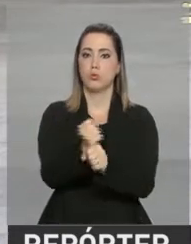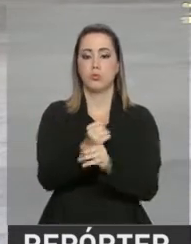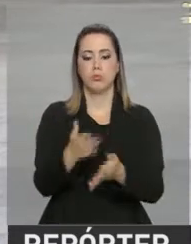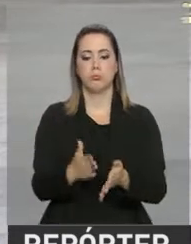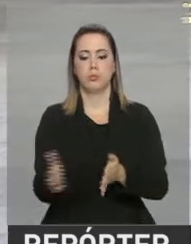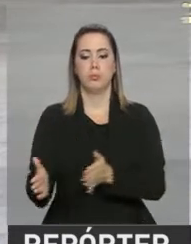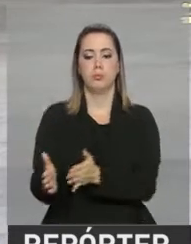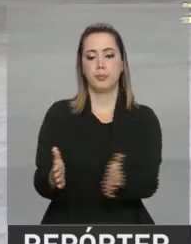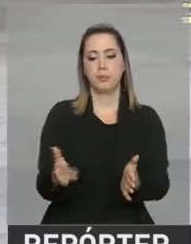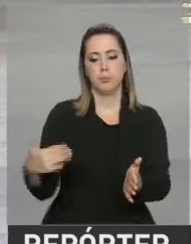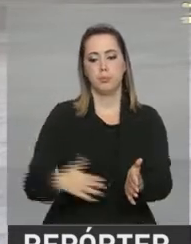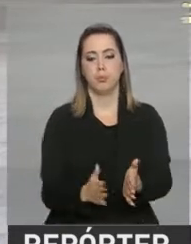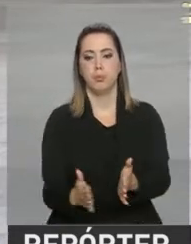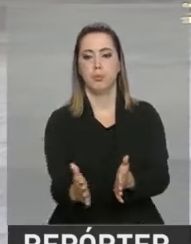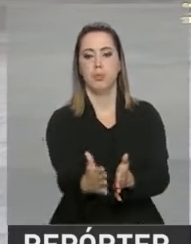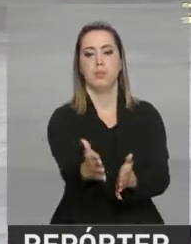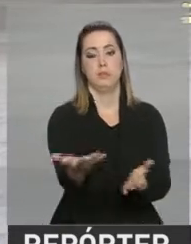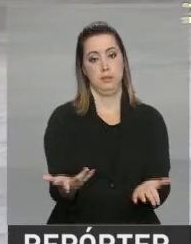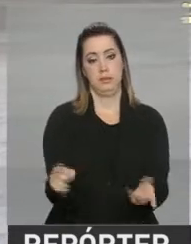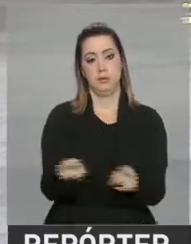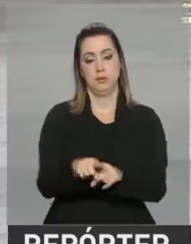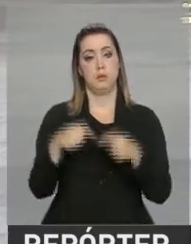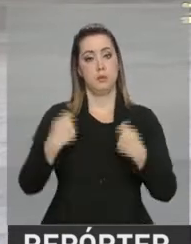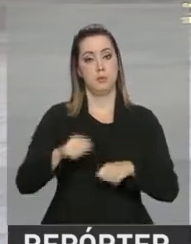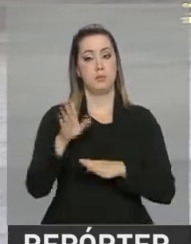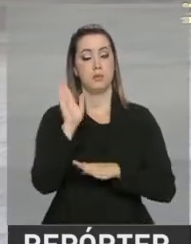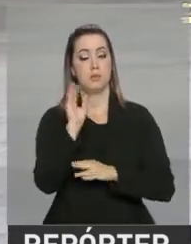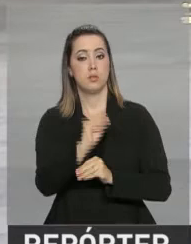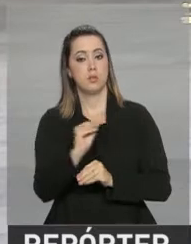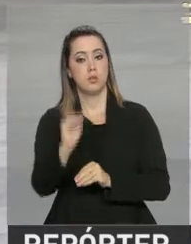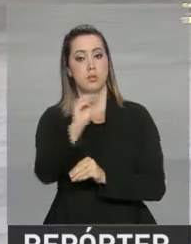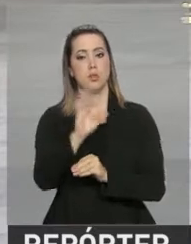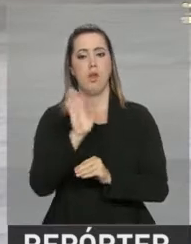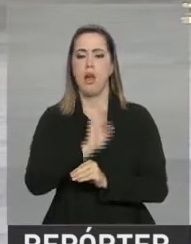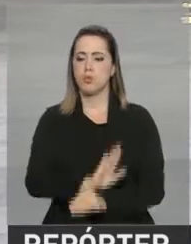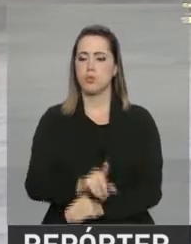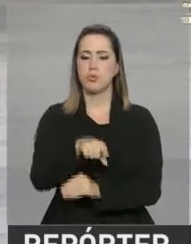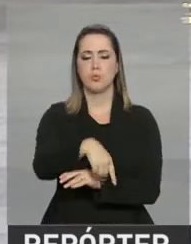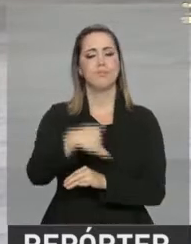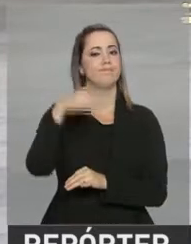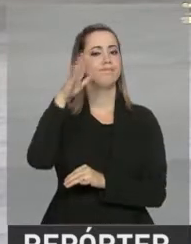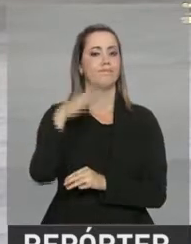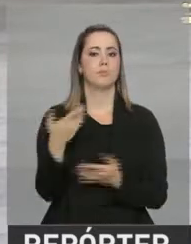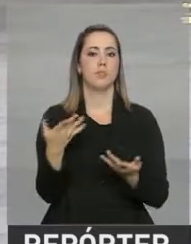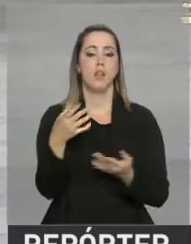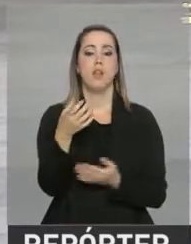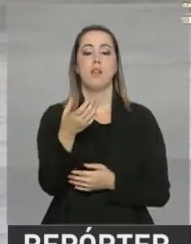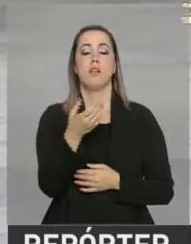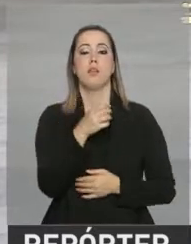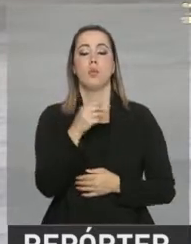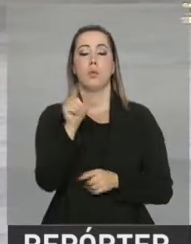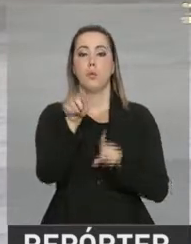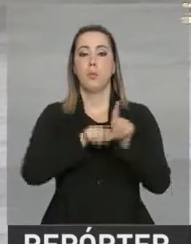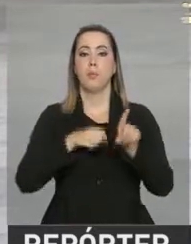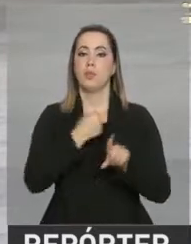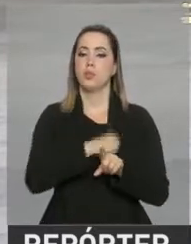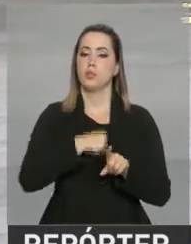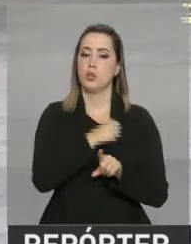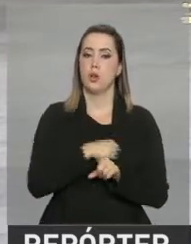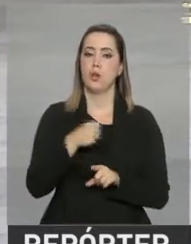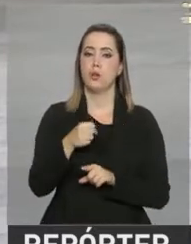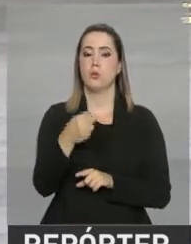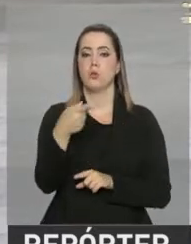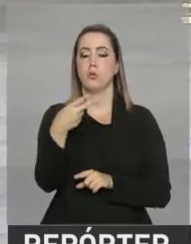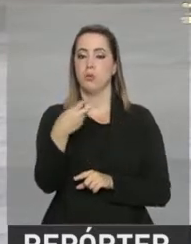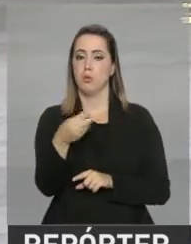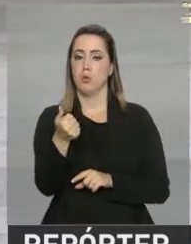Integração Nacional estima que beneficiará o reservatório de Jati, no Ceará, em agosto de 2017 e a